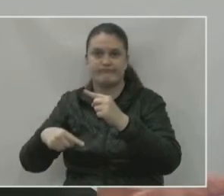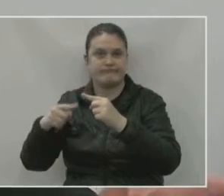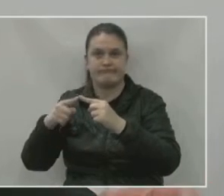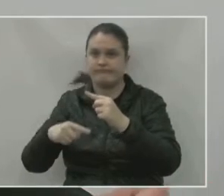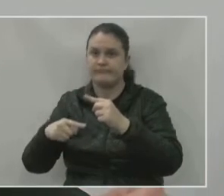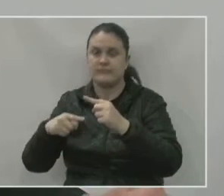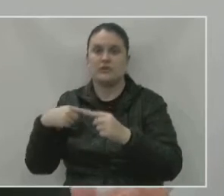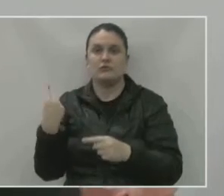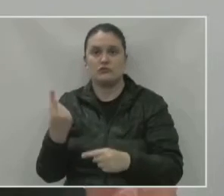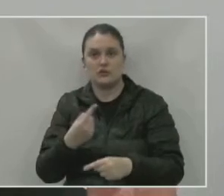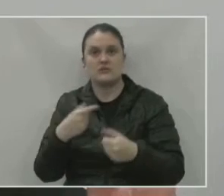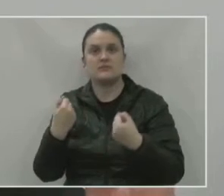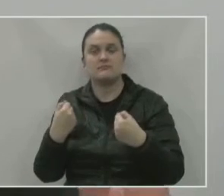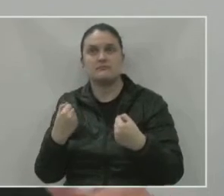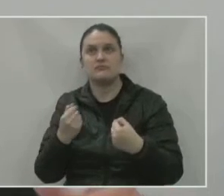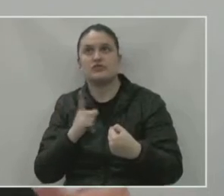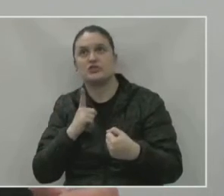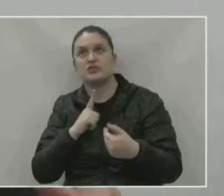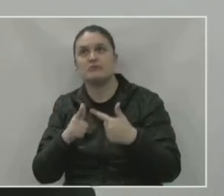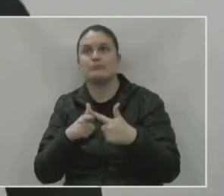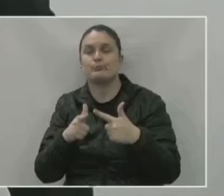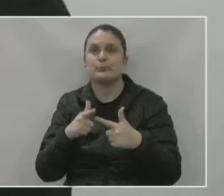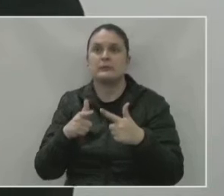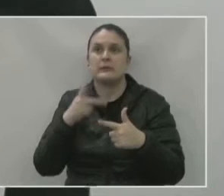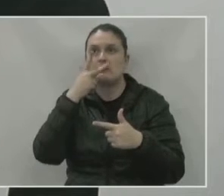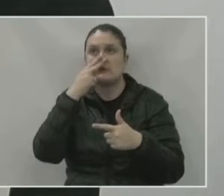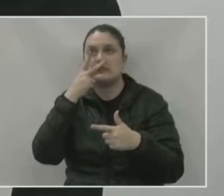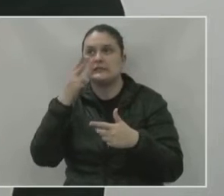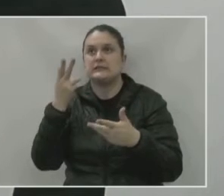E tivemos questões que estava